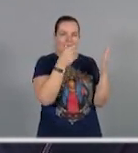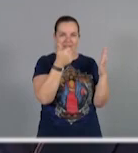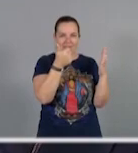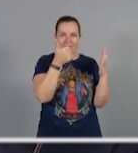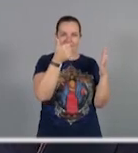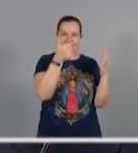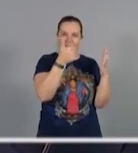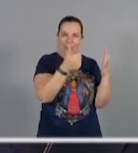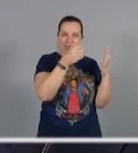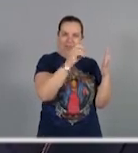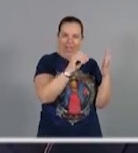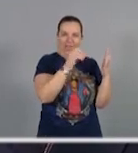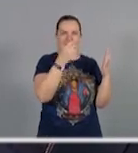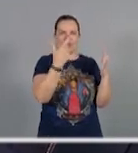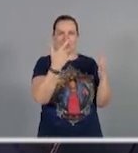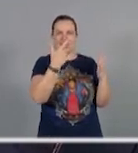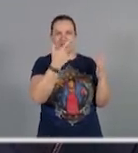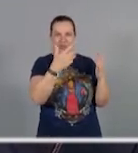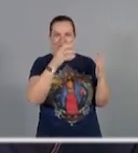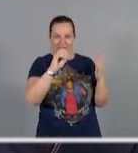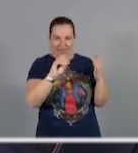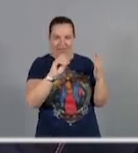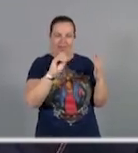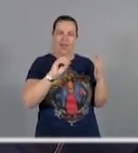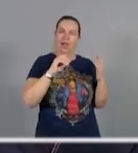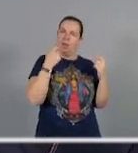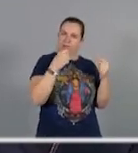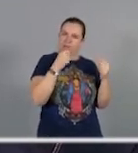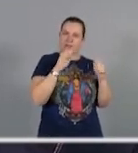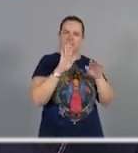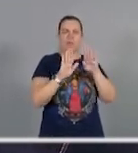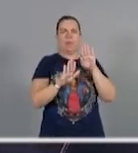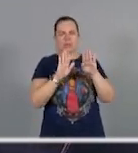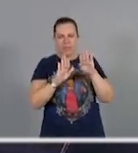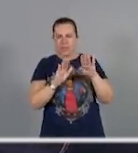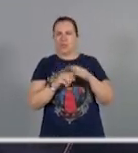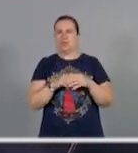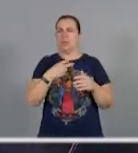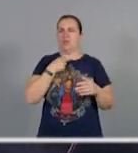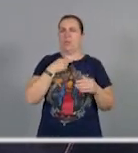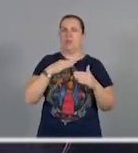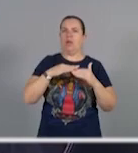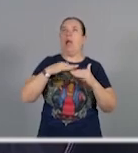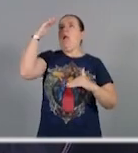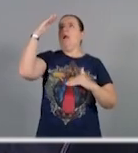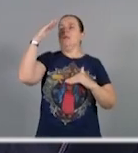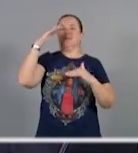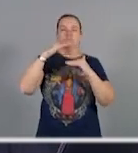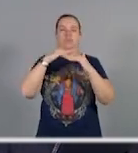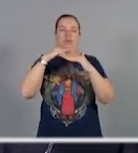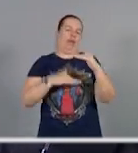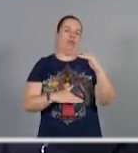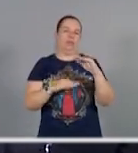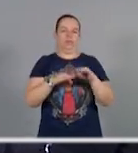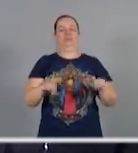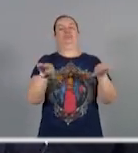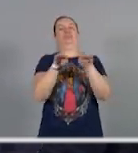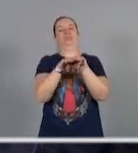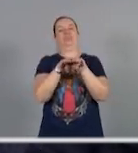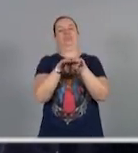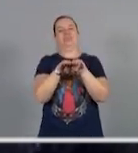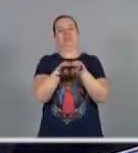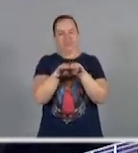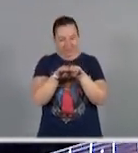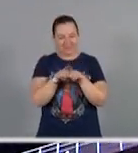Hã? Você está surdo ou você é preguiçoso? Segura